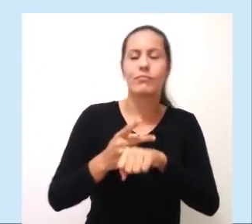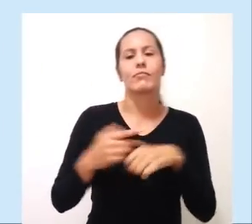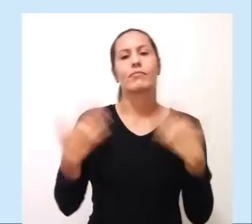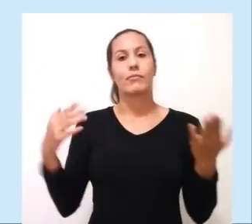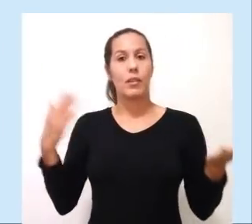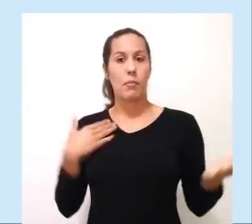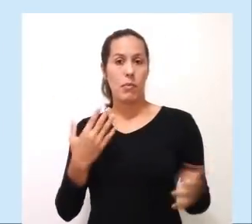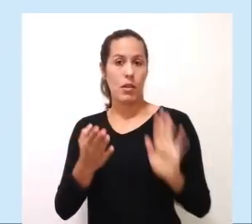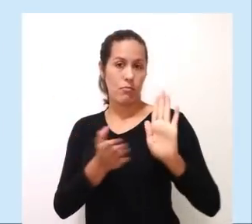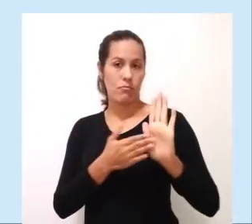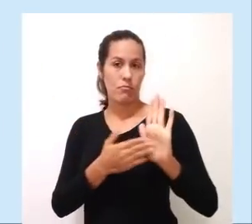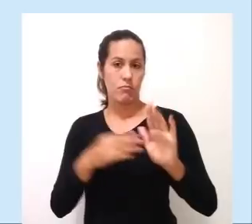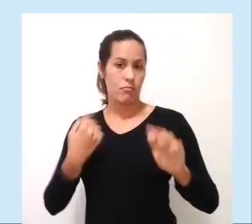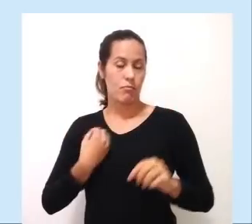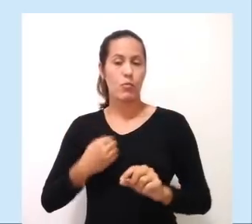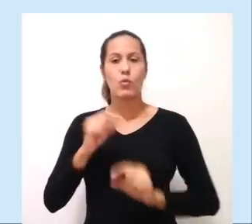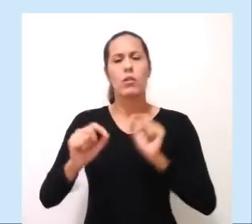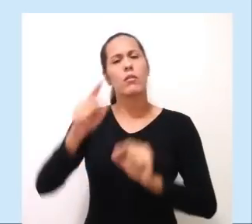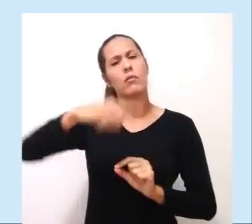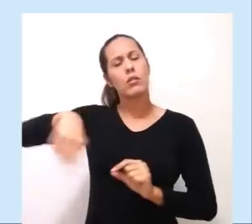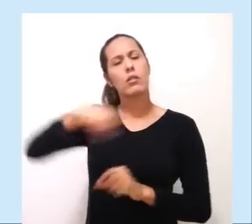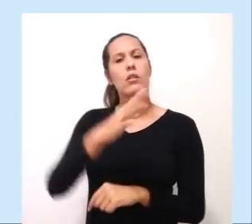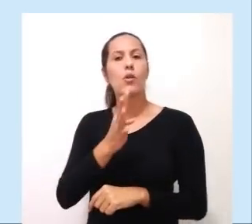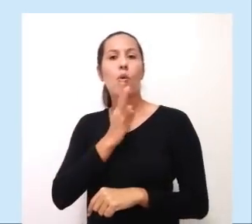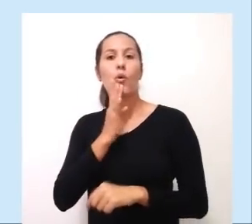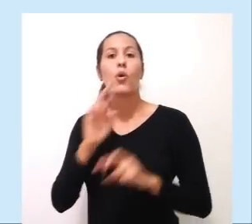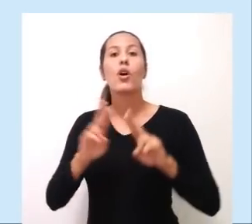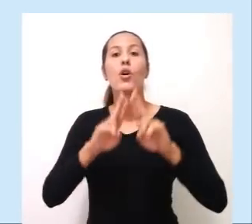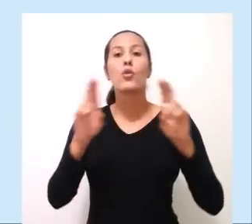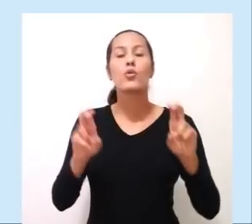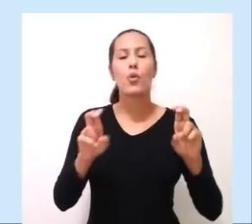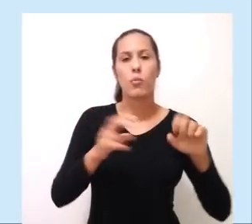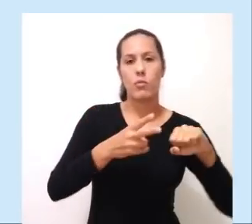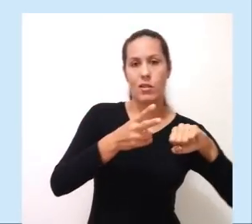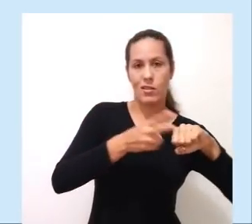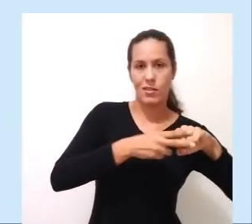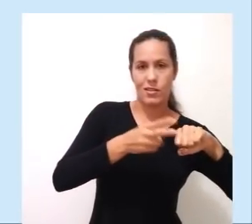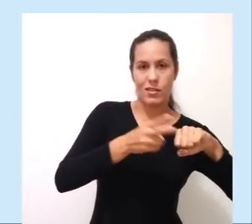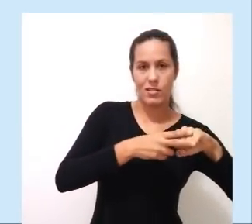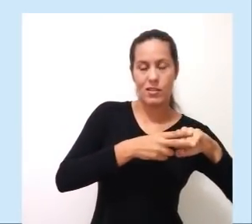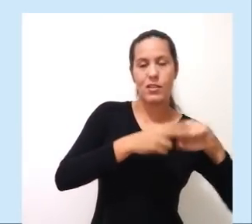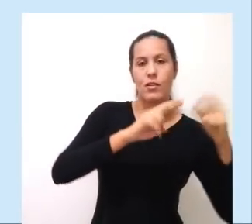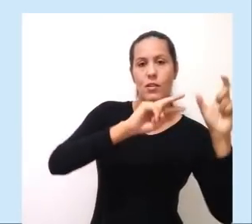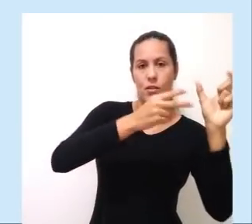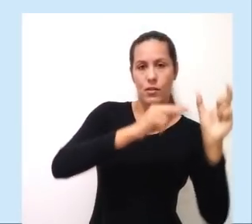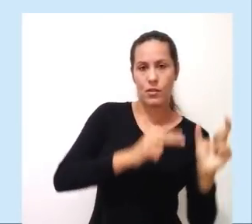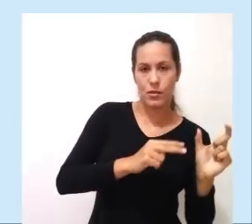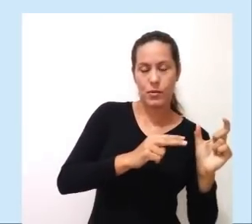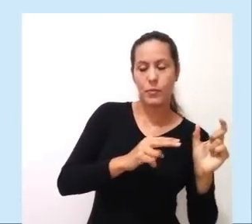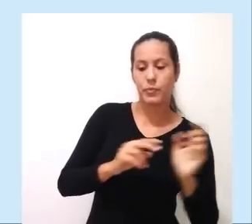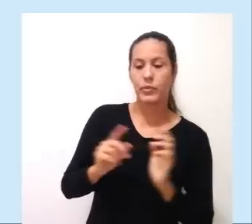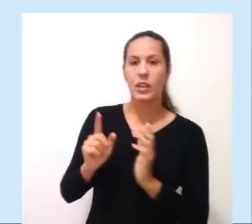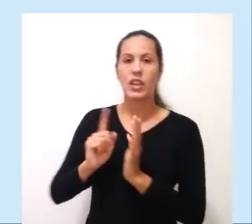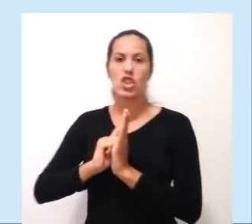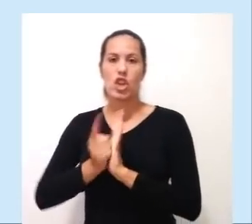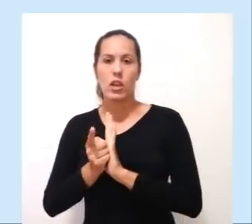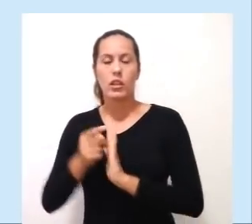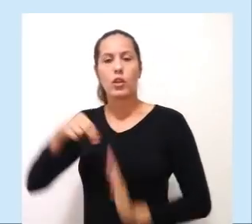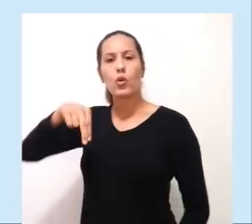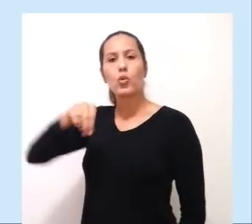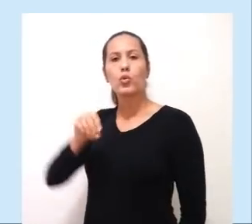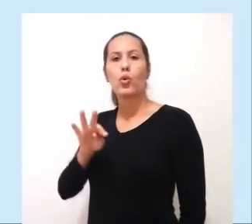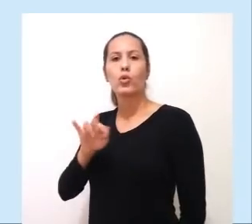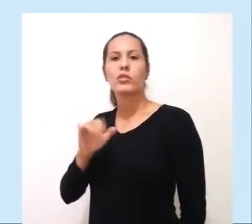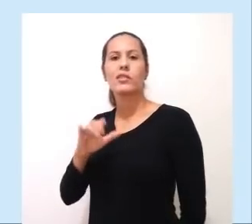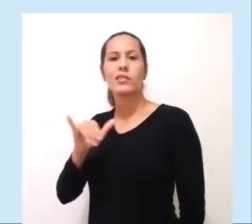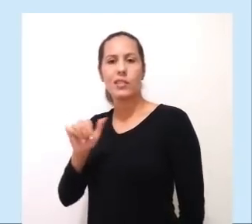neste exato momento, é que vocês conheçam um pouco a relação dos tempos verbais e o gênero, certo?